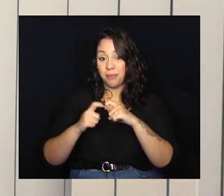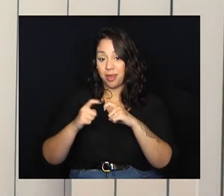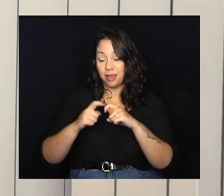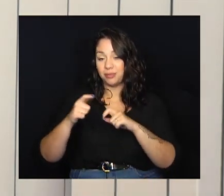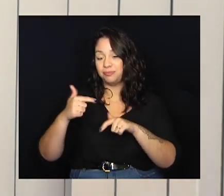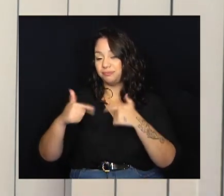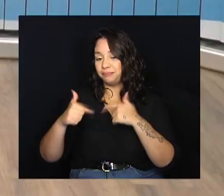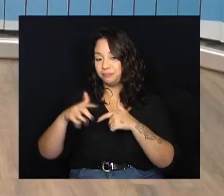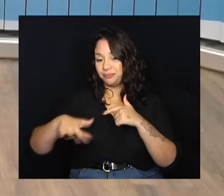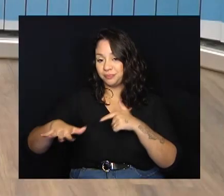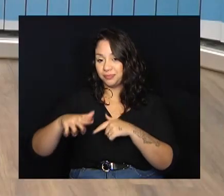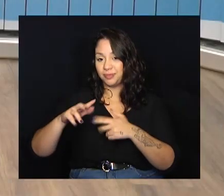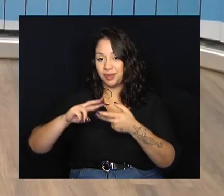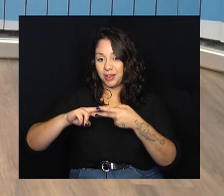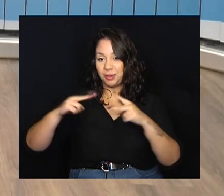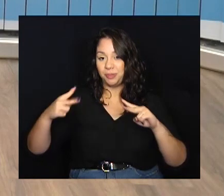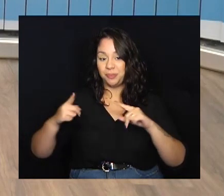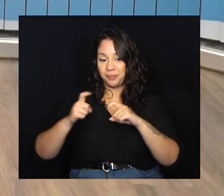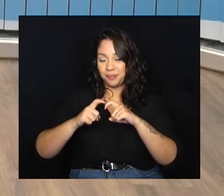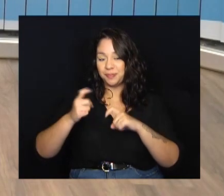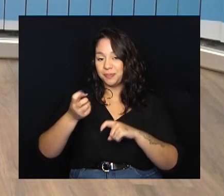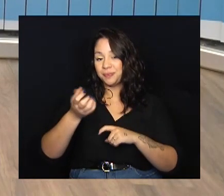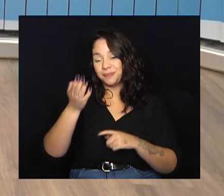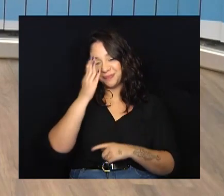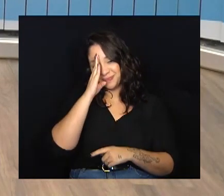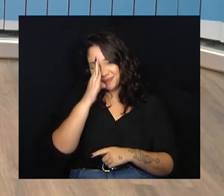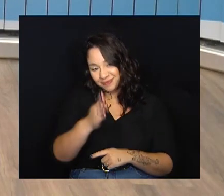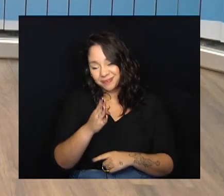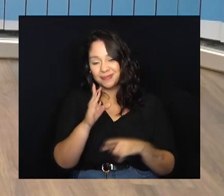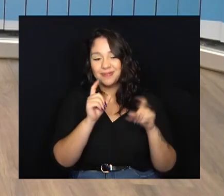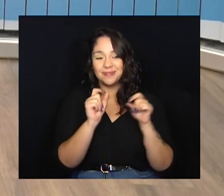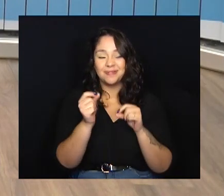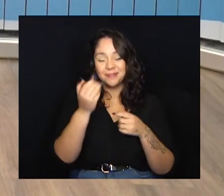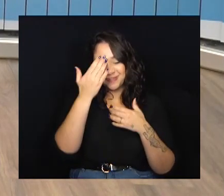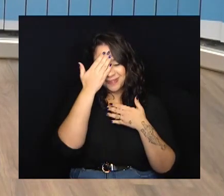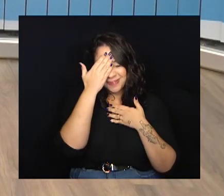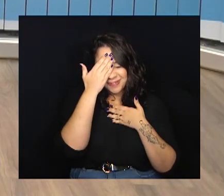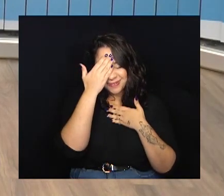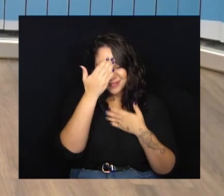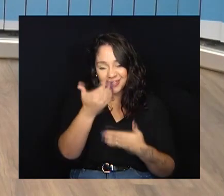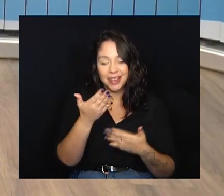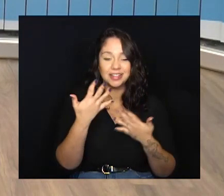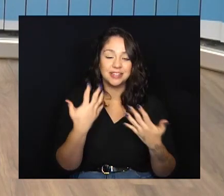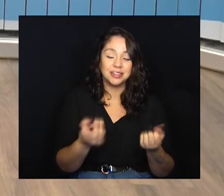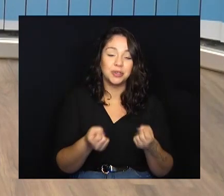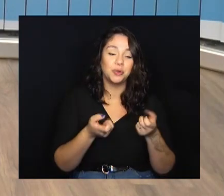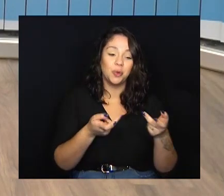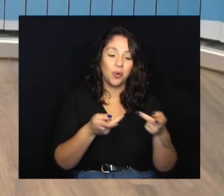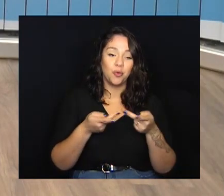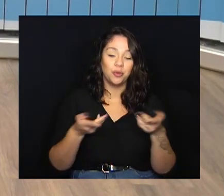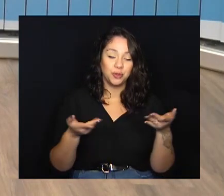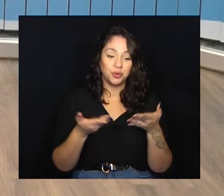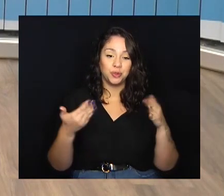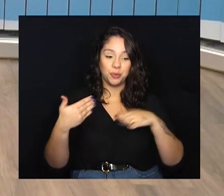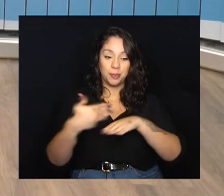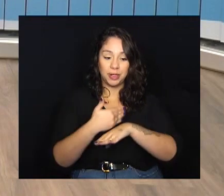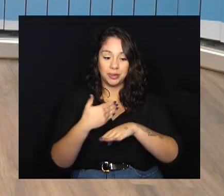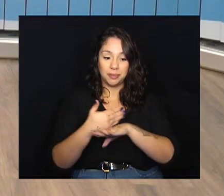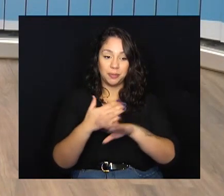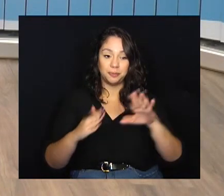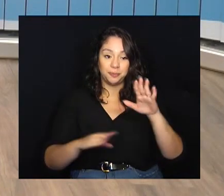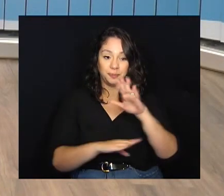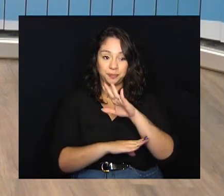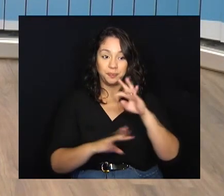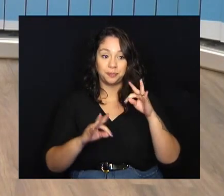genetica médica então Arthur primeiramente muito obrigado por ter aceito o convite para participar aqui do Camaro Total pra